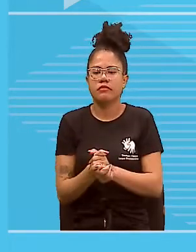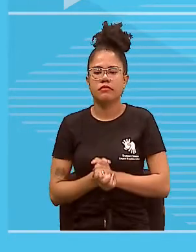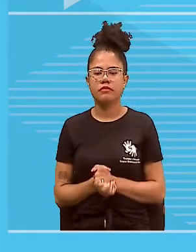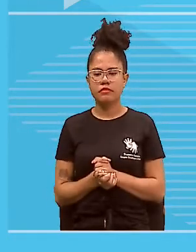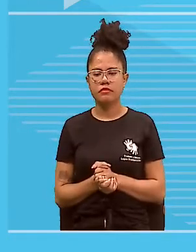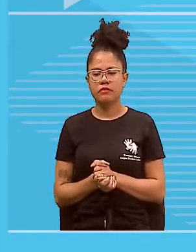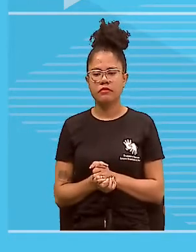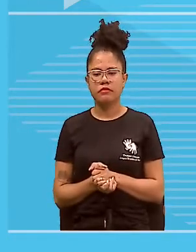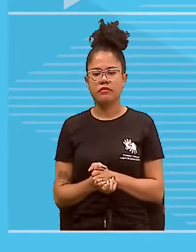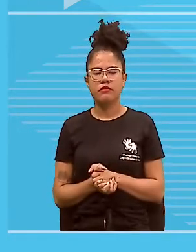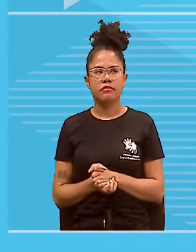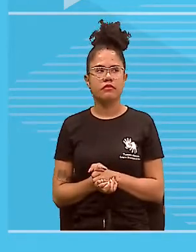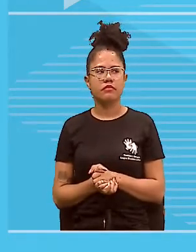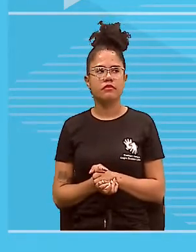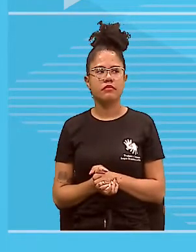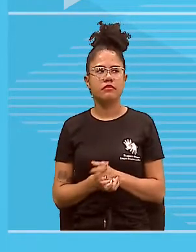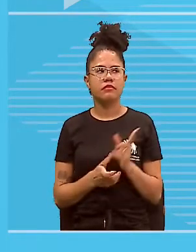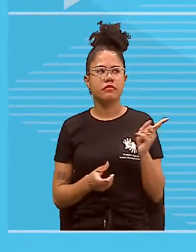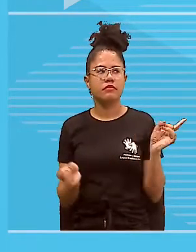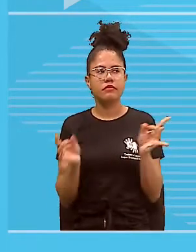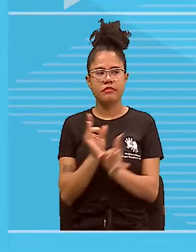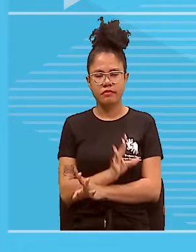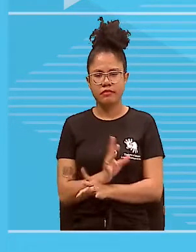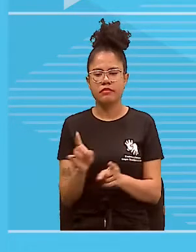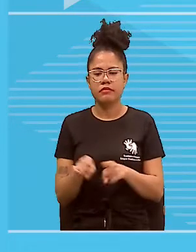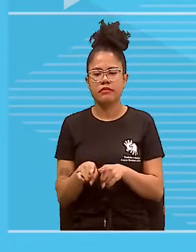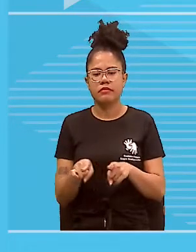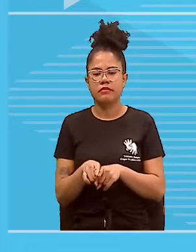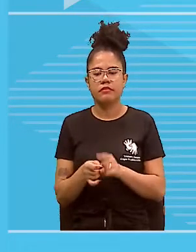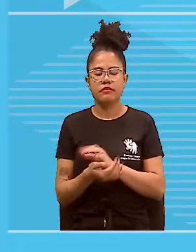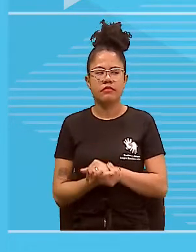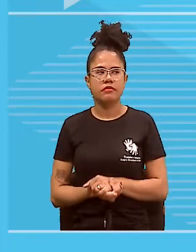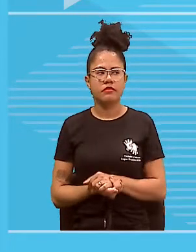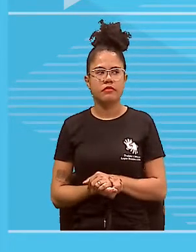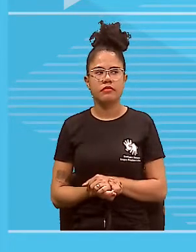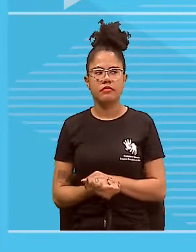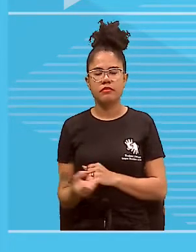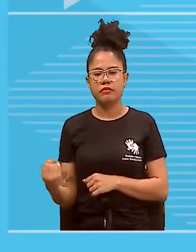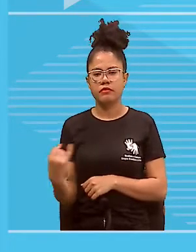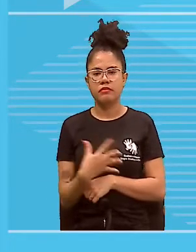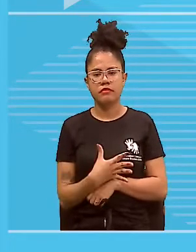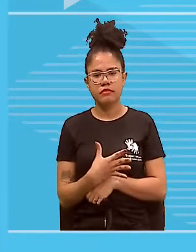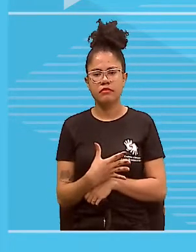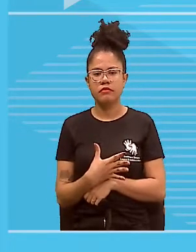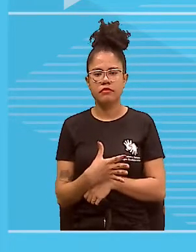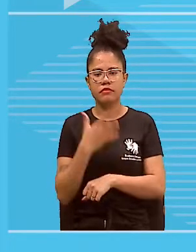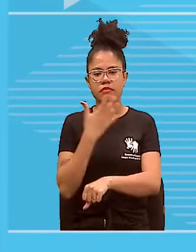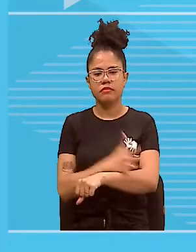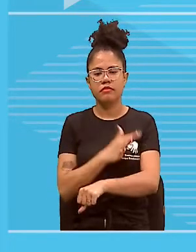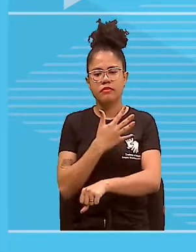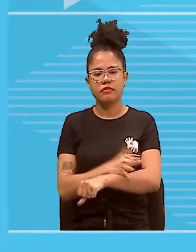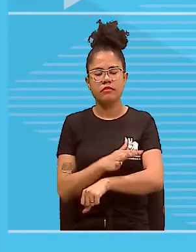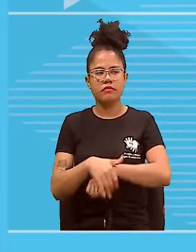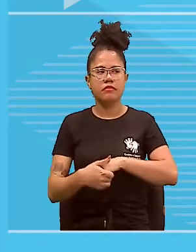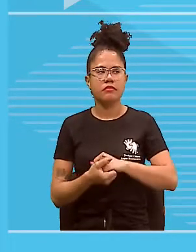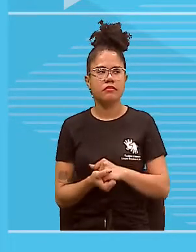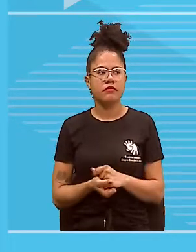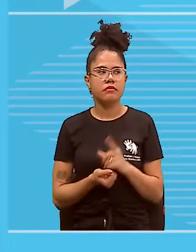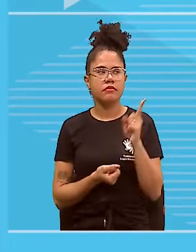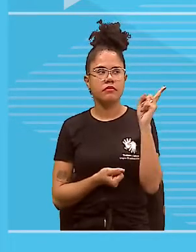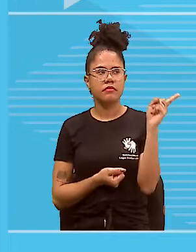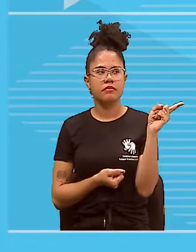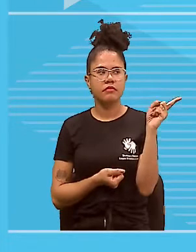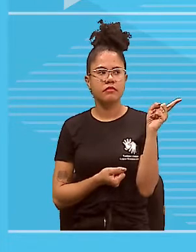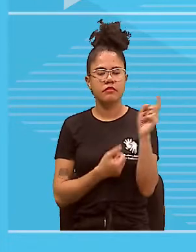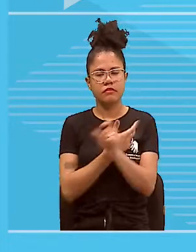preliminar para fechar novos hábitos novos costumes